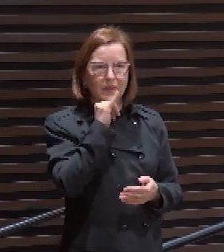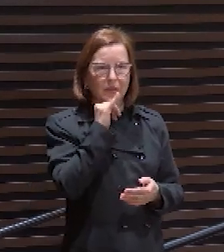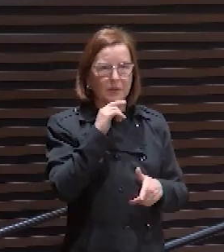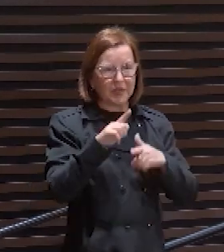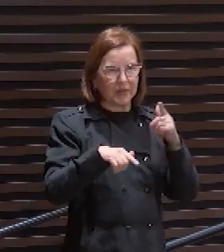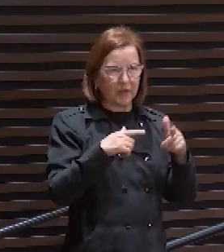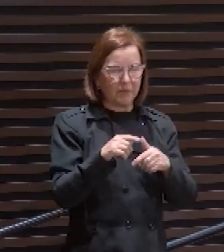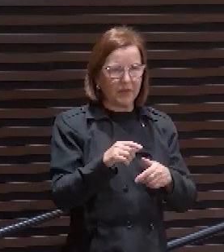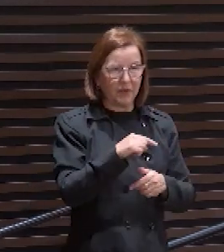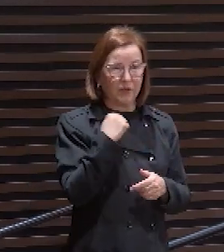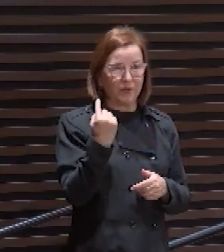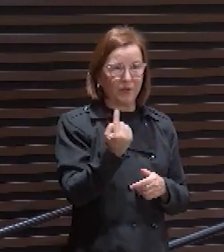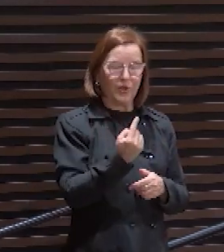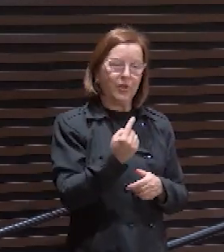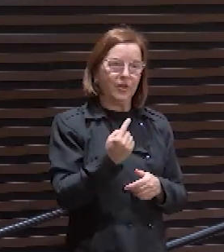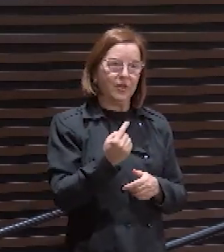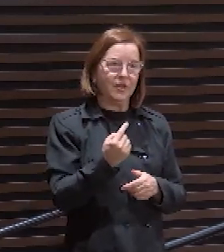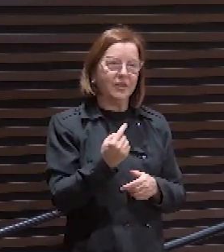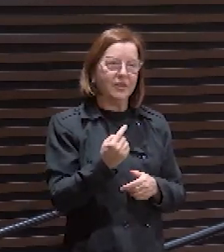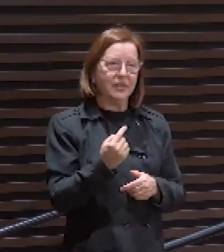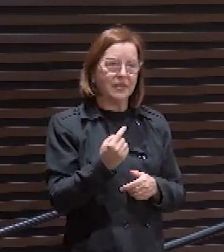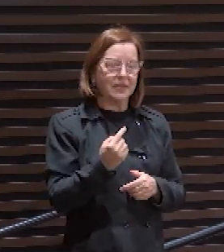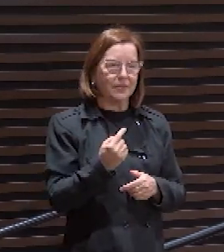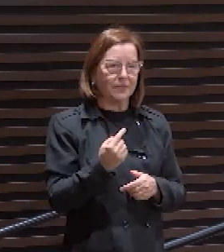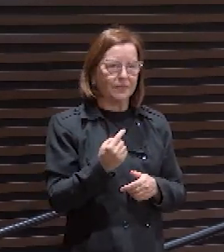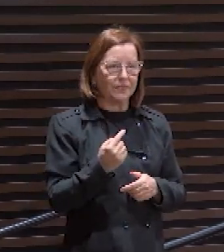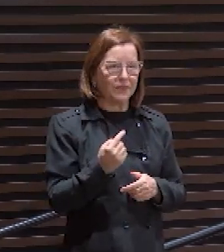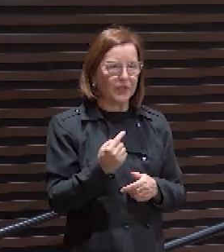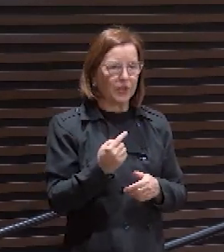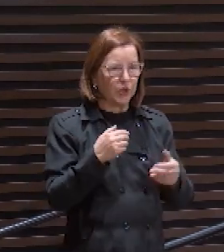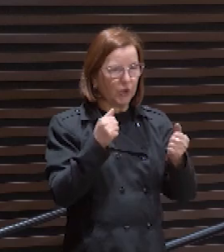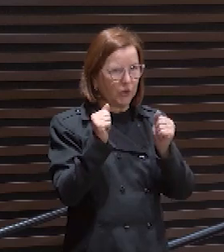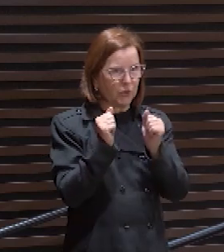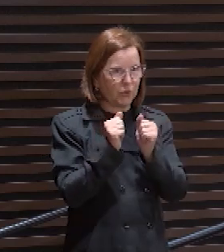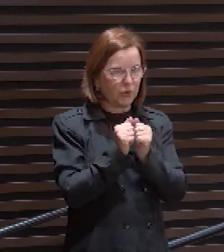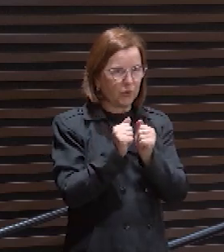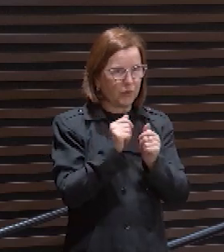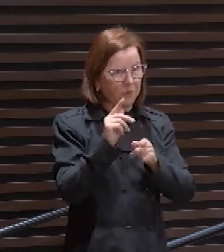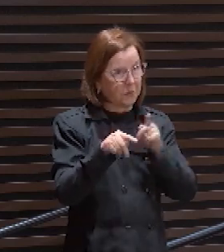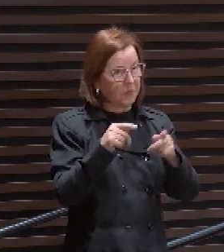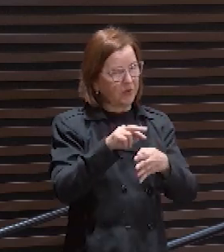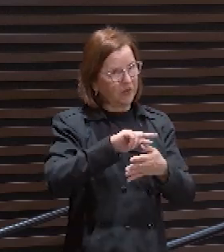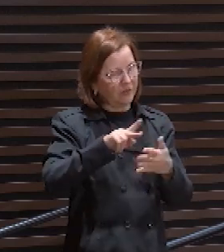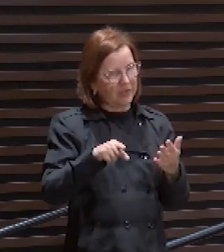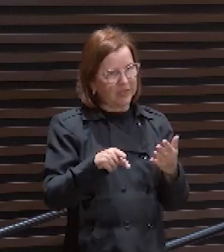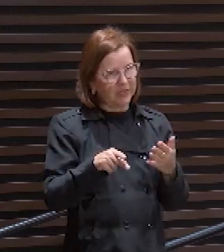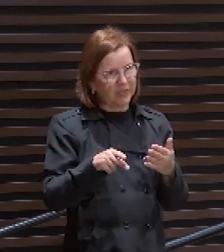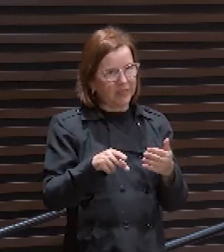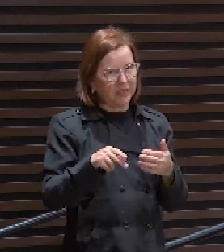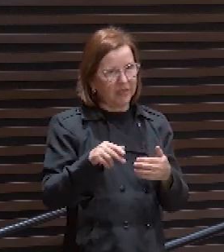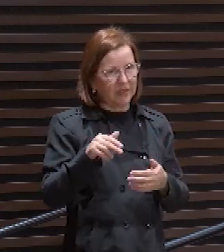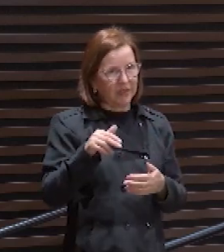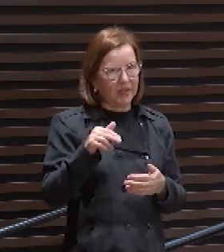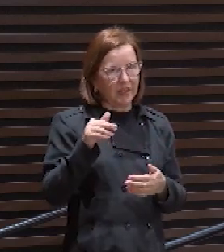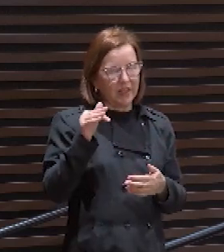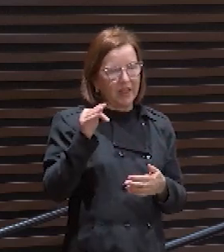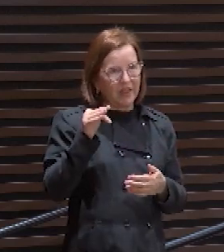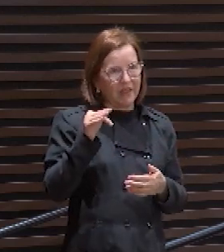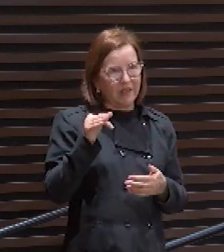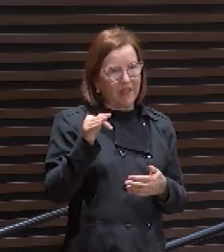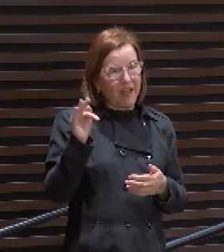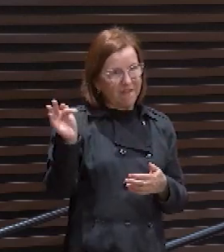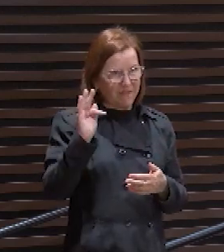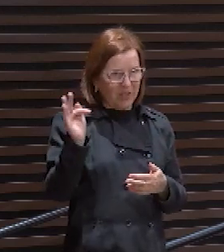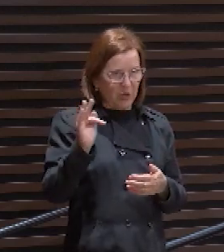lida com pessoas ímpias o dia todo. Na faculdade, quando a gente é mais novo, a gente lida com pessoas ímpias o dia todo. Talvez